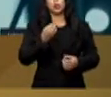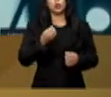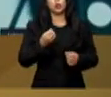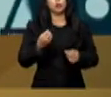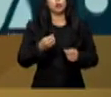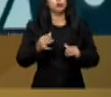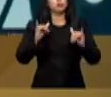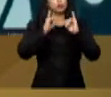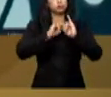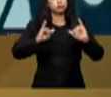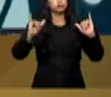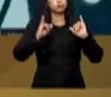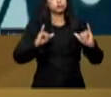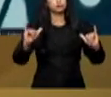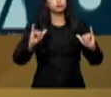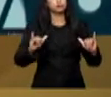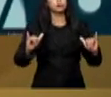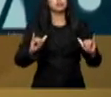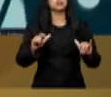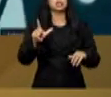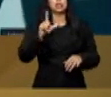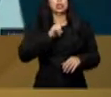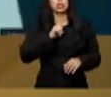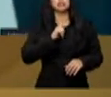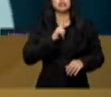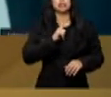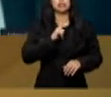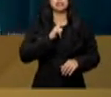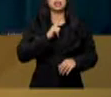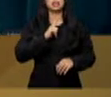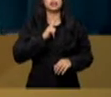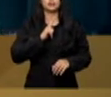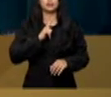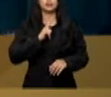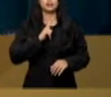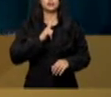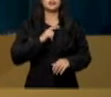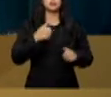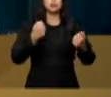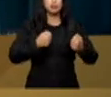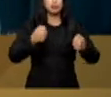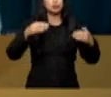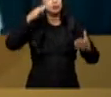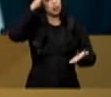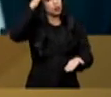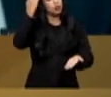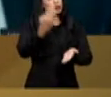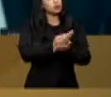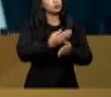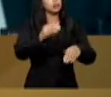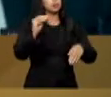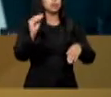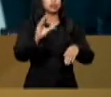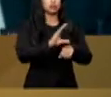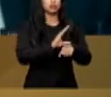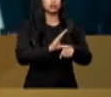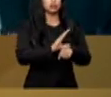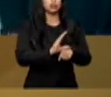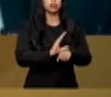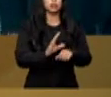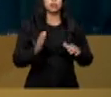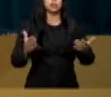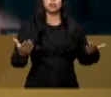pronunciamento, há de estar apegado aos ditames constitucionais. E aí não